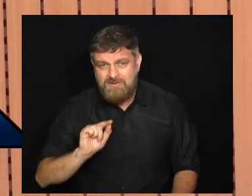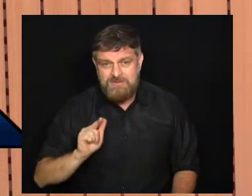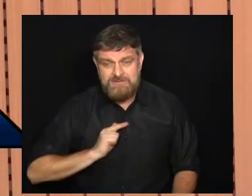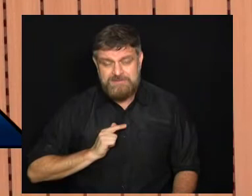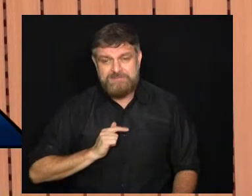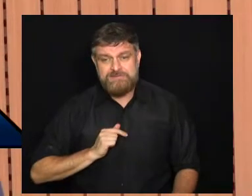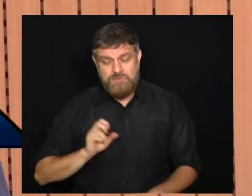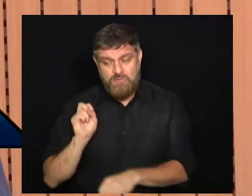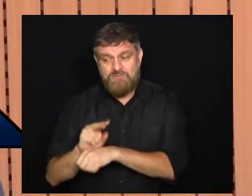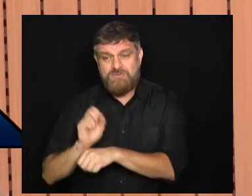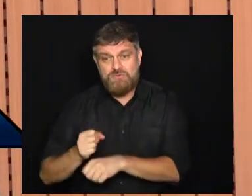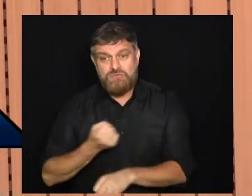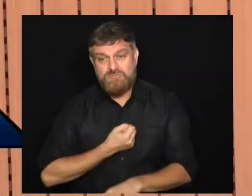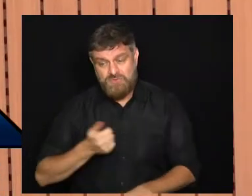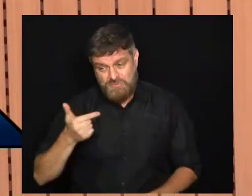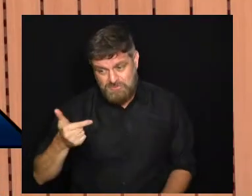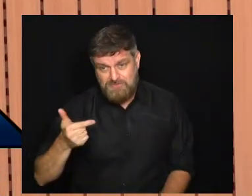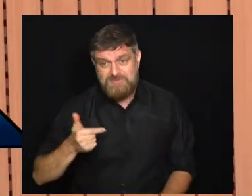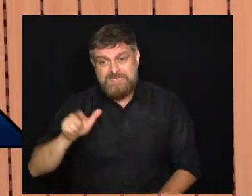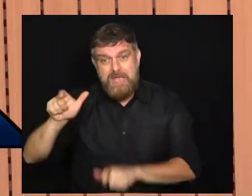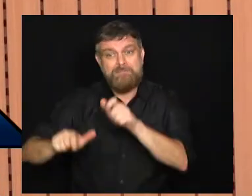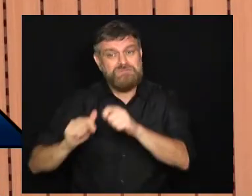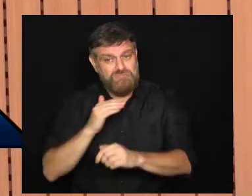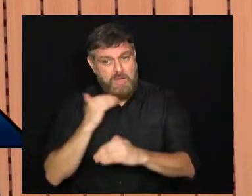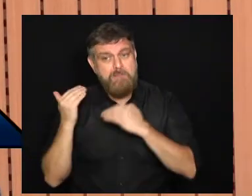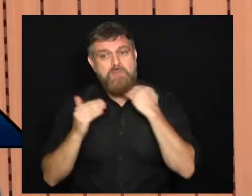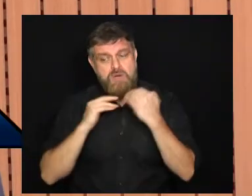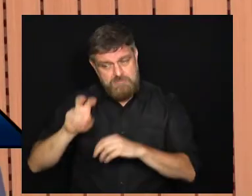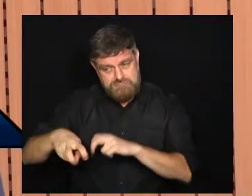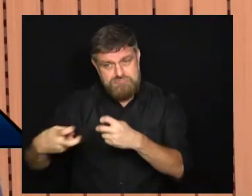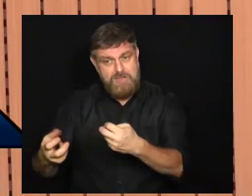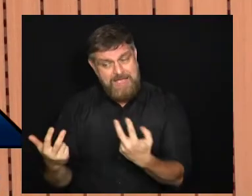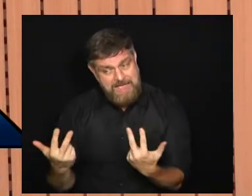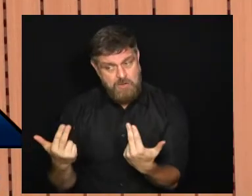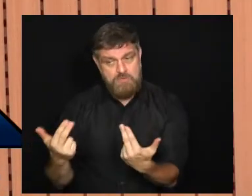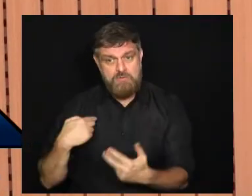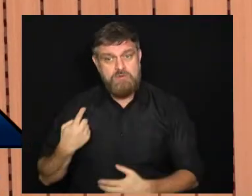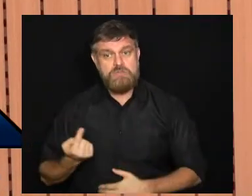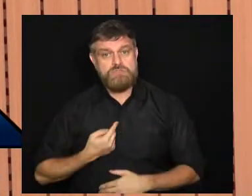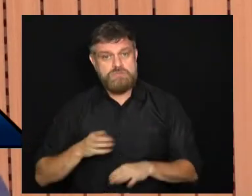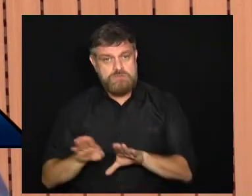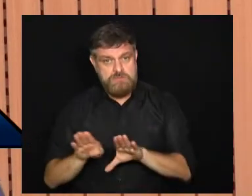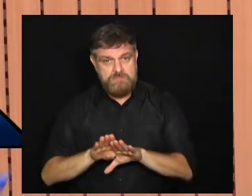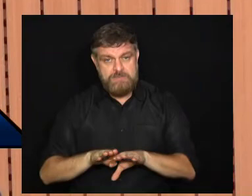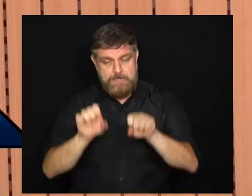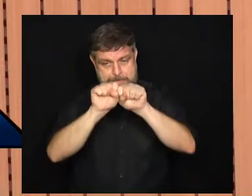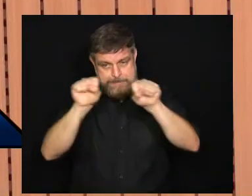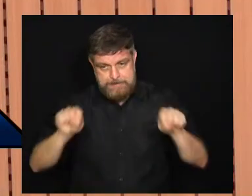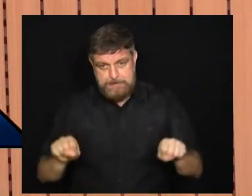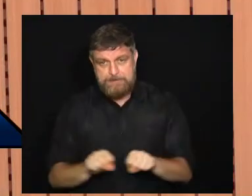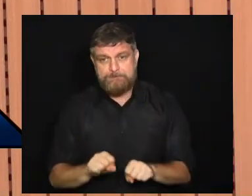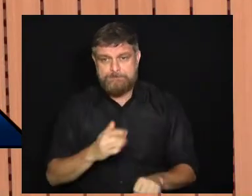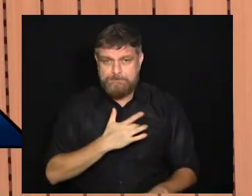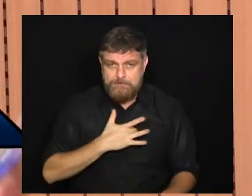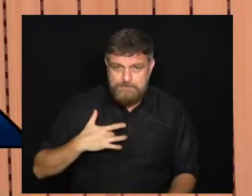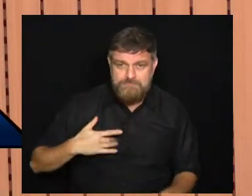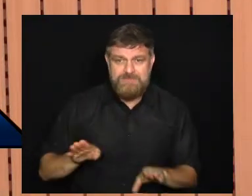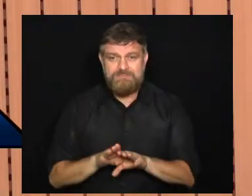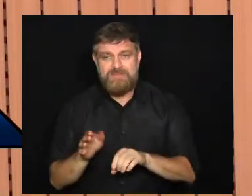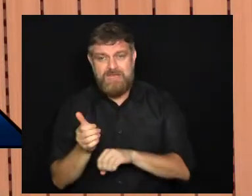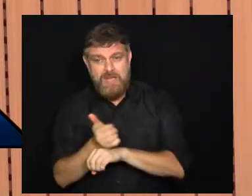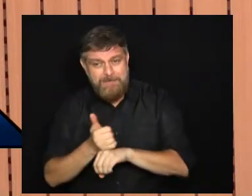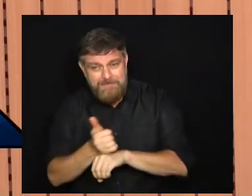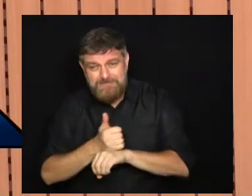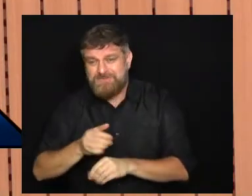uma morbidade alta, então tem potencial para muitos casos graves, e a gente quer mesmo que a nossa rede, que anda tão combalida, com falta de profissionais e tudo